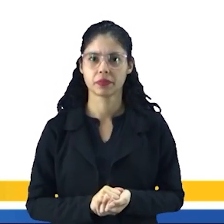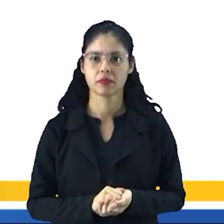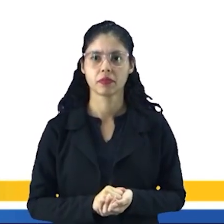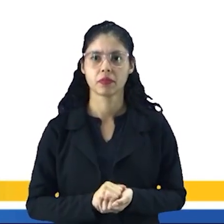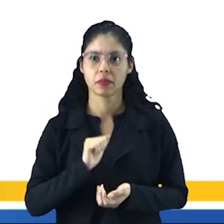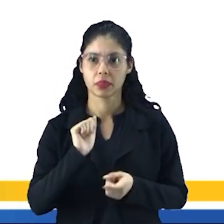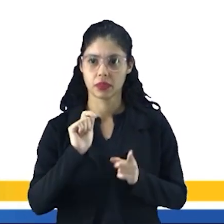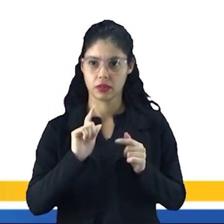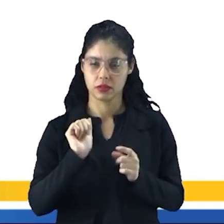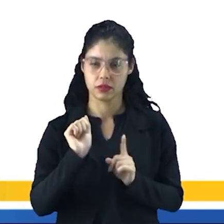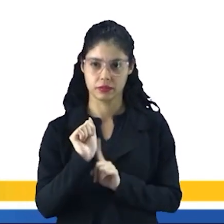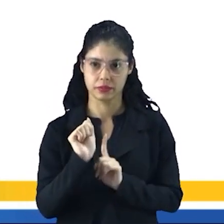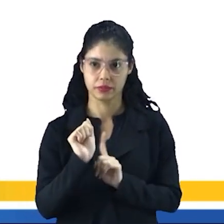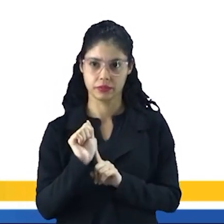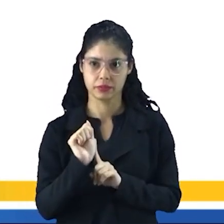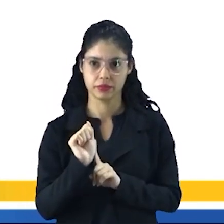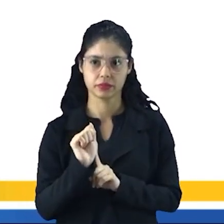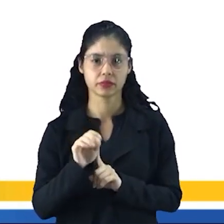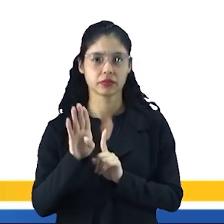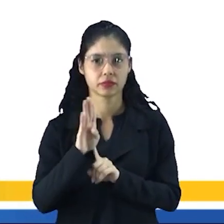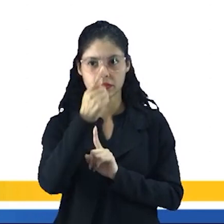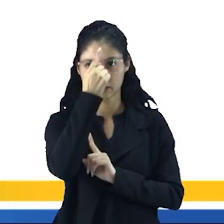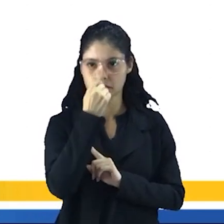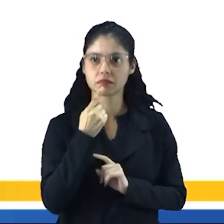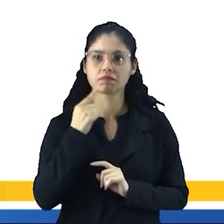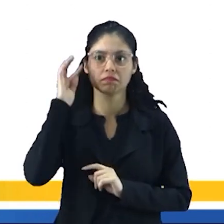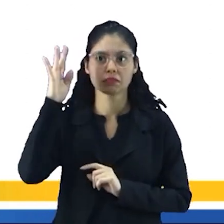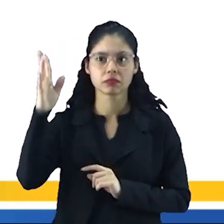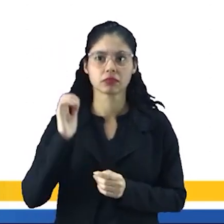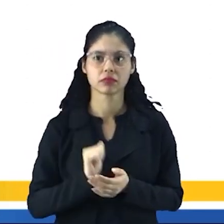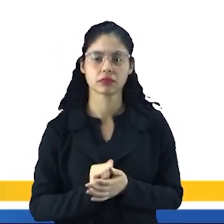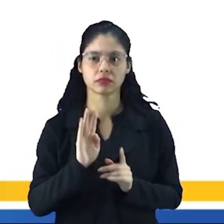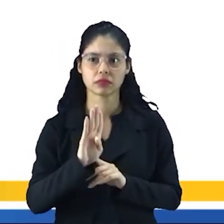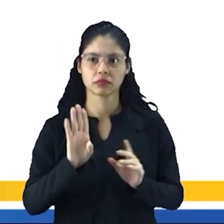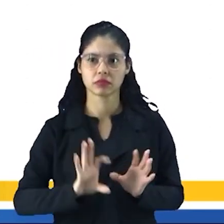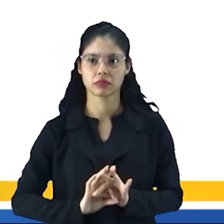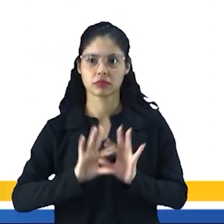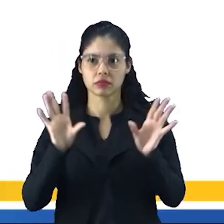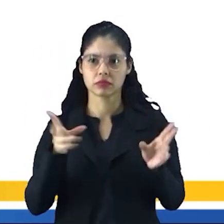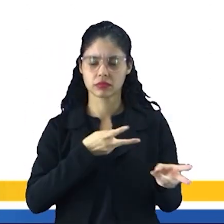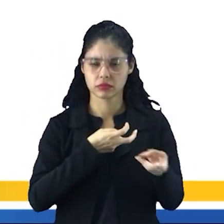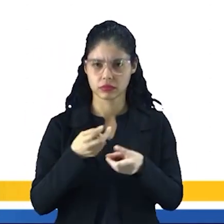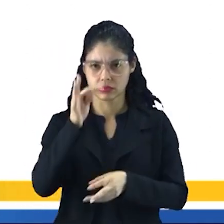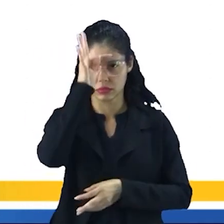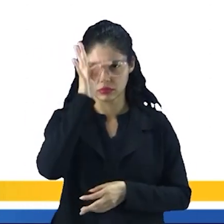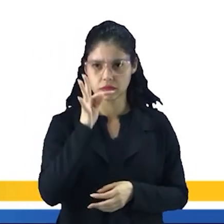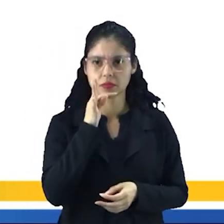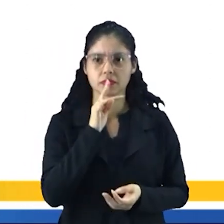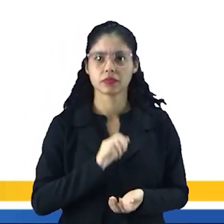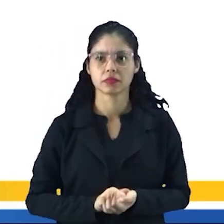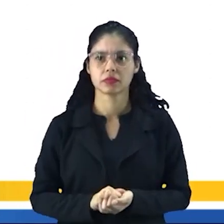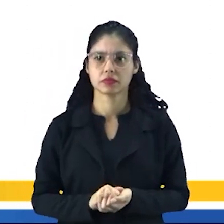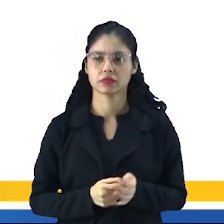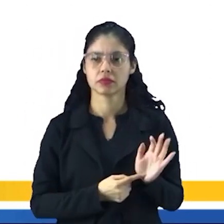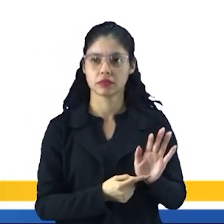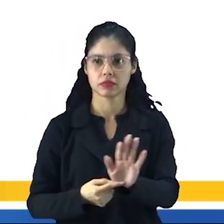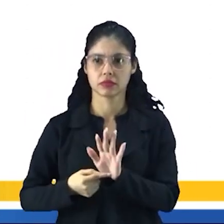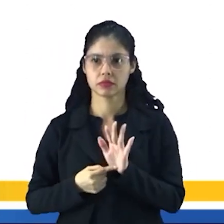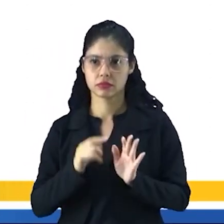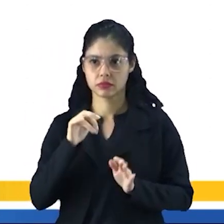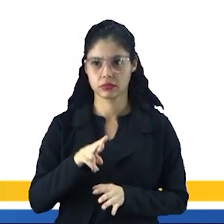a idealização da realidade, a imagem dos sonhos, o abandono da perspectiva tradicional,